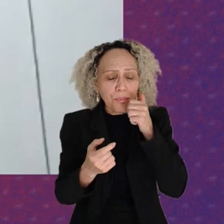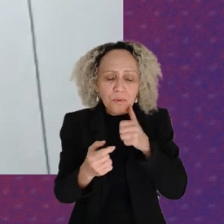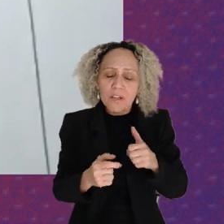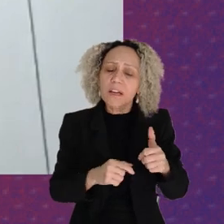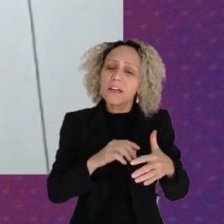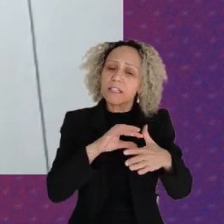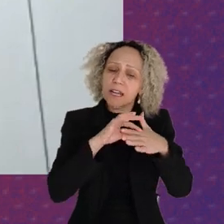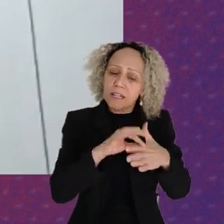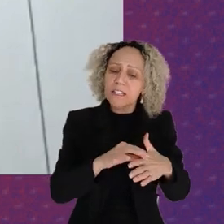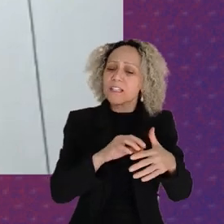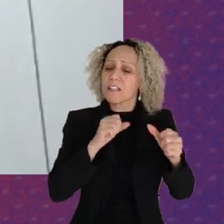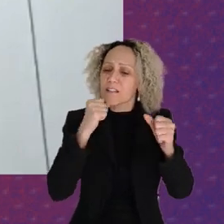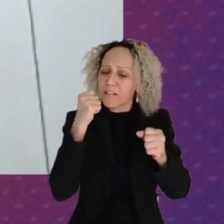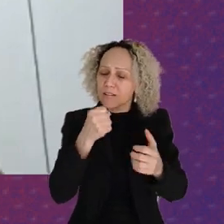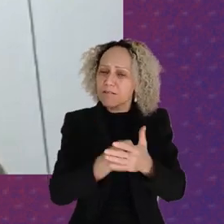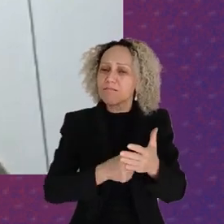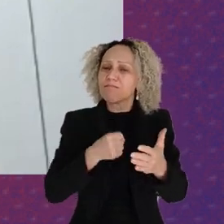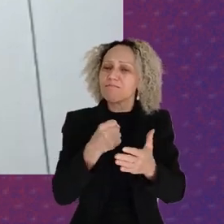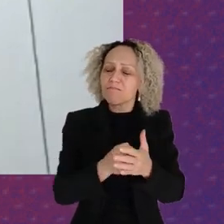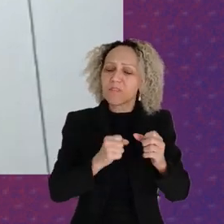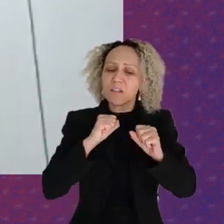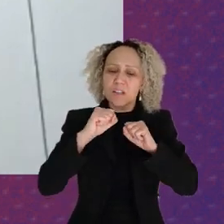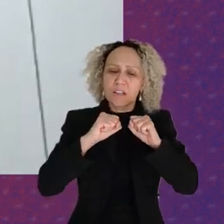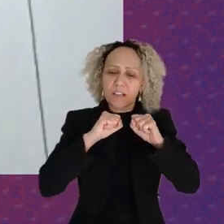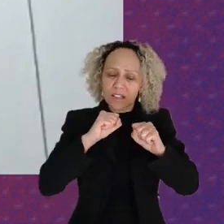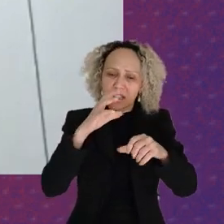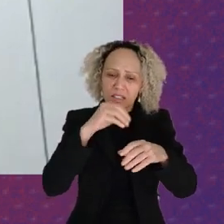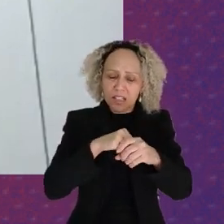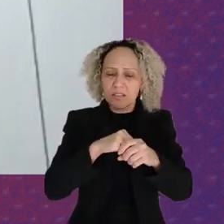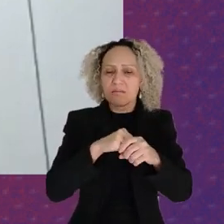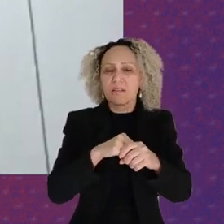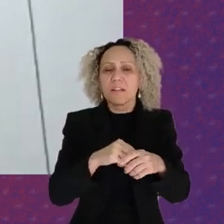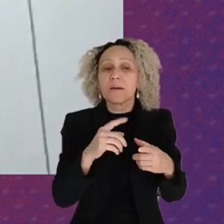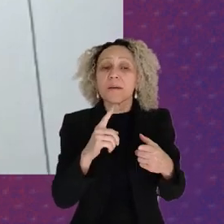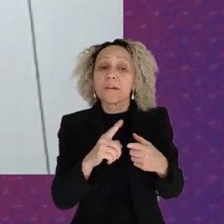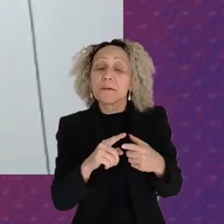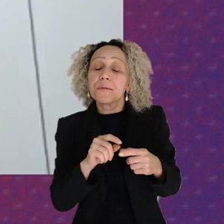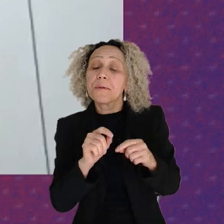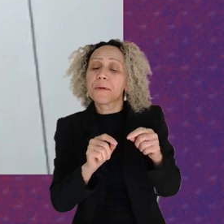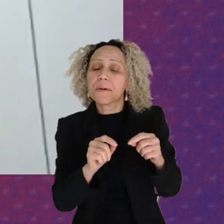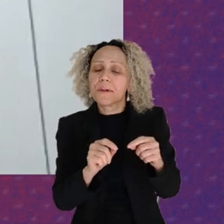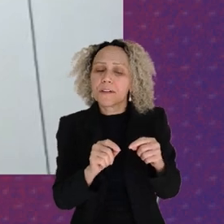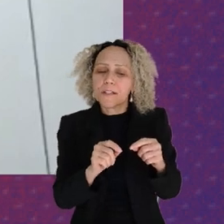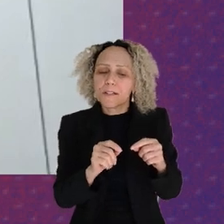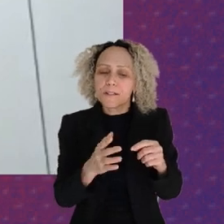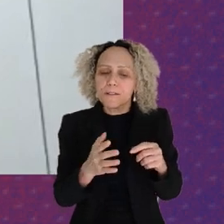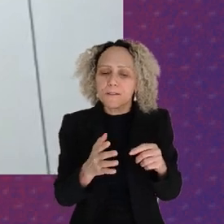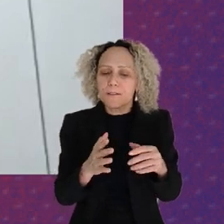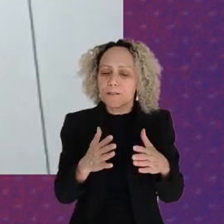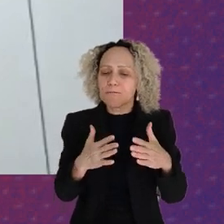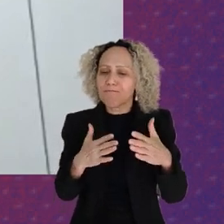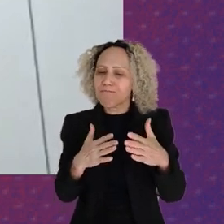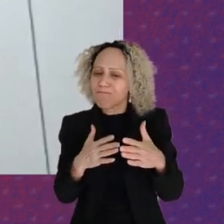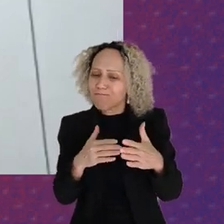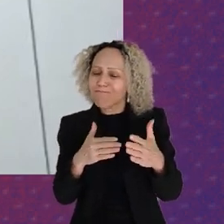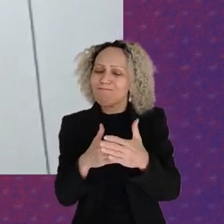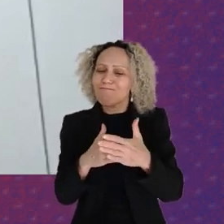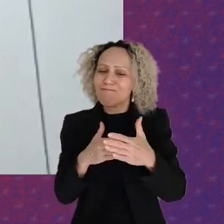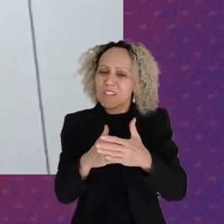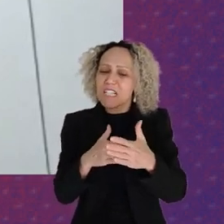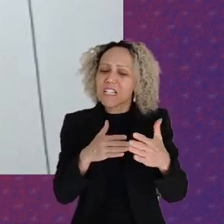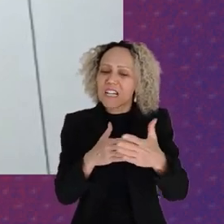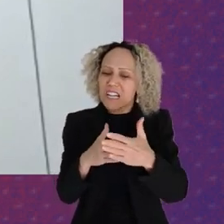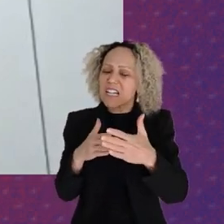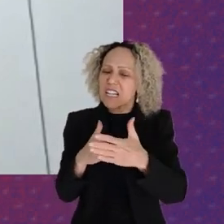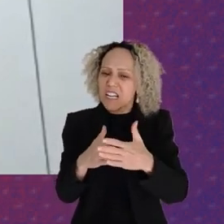a sua atuação política cerceada, restrita, por conta dessas ações que se encaixam dentro da violência política de